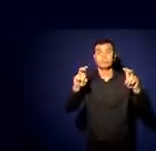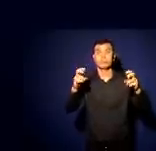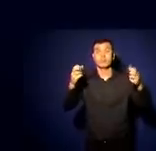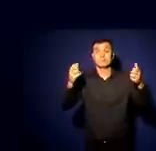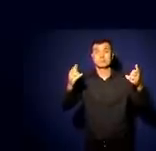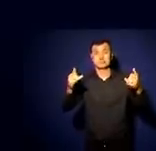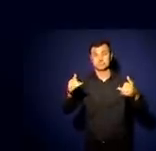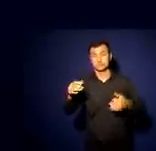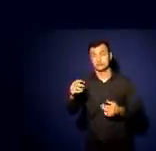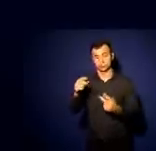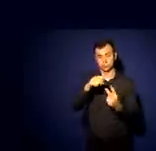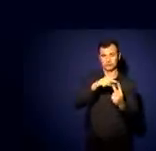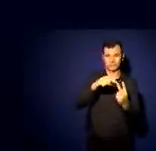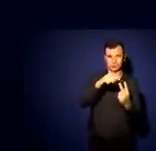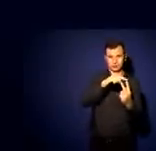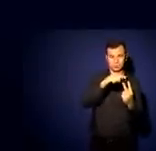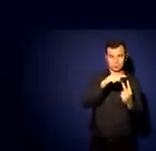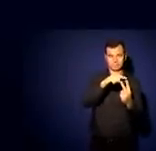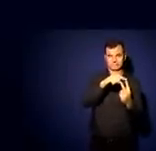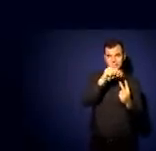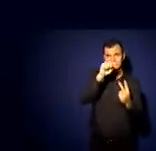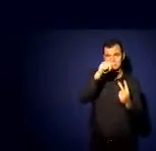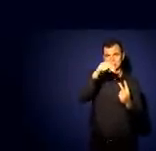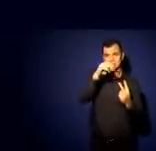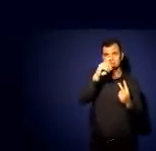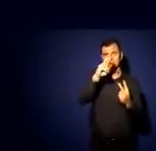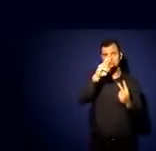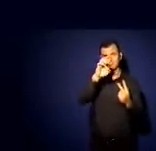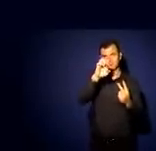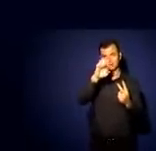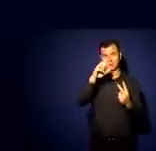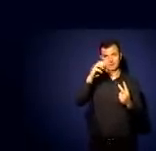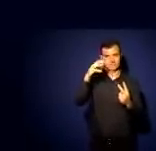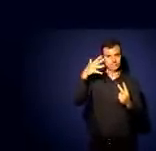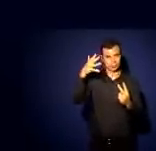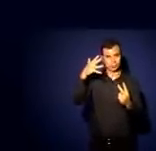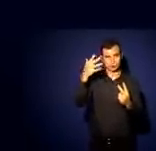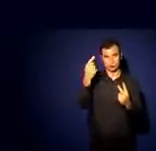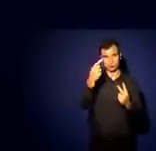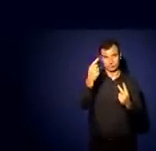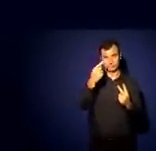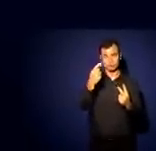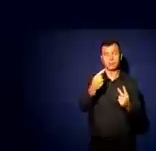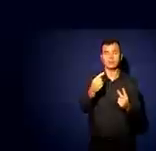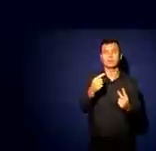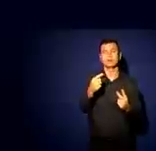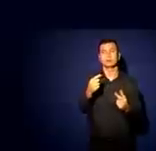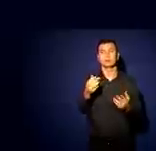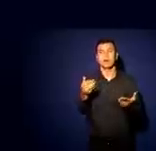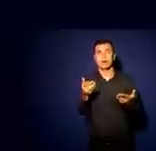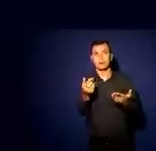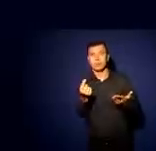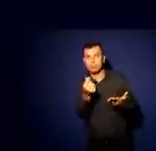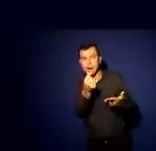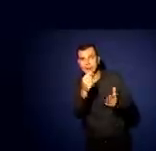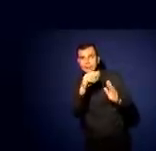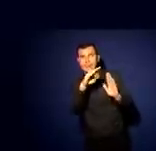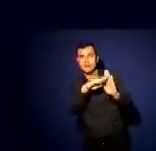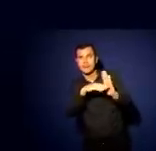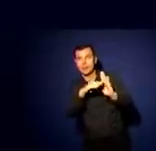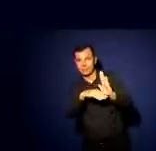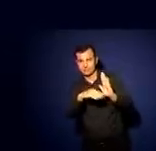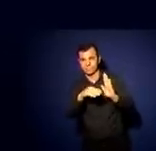mencionado tanto pelo André bastante pelo André Esteves na primeira palestra é com baratos ativos brasileiros estão hoje